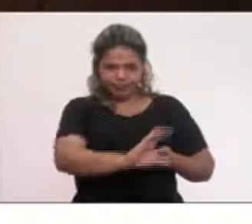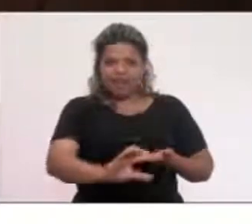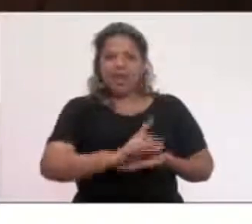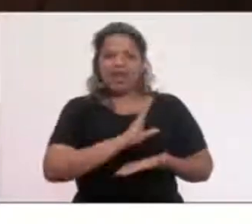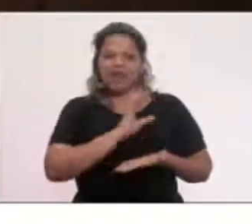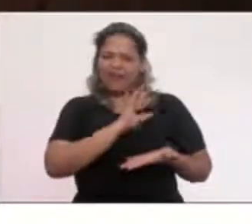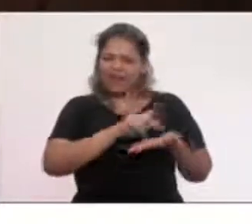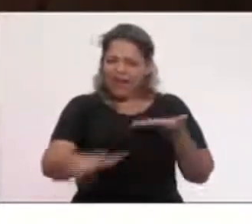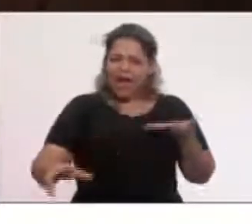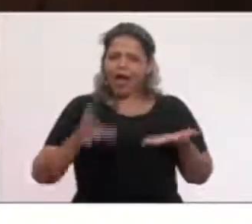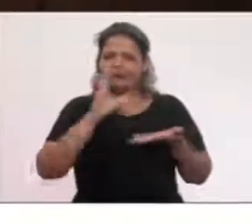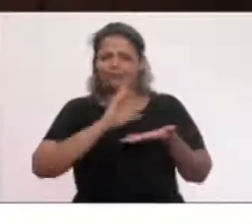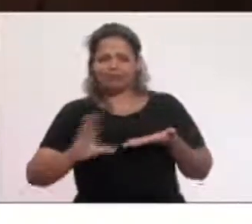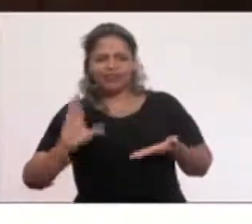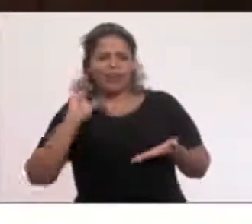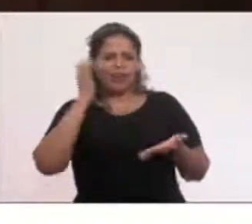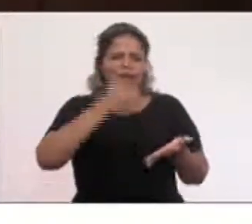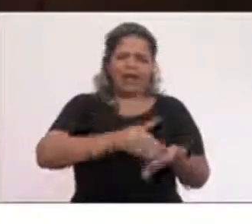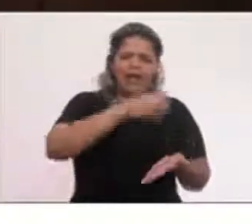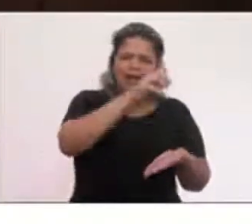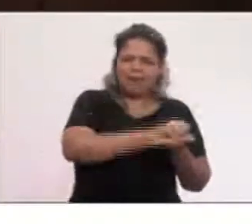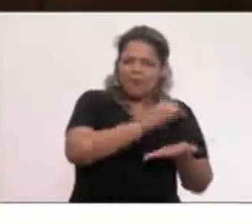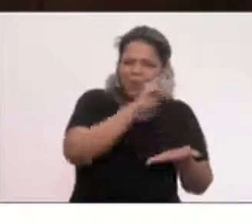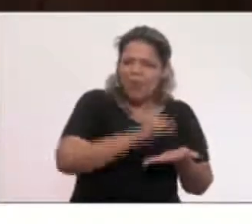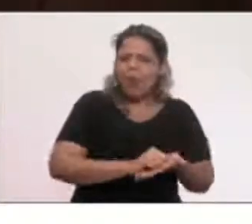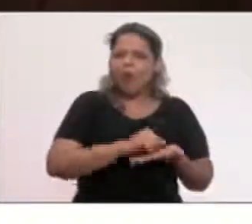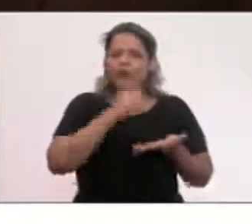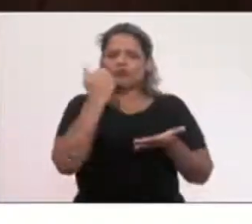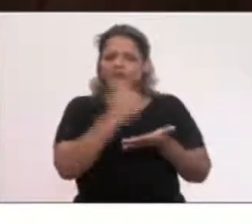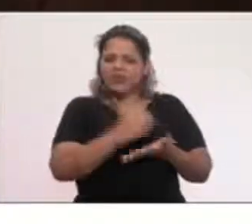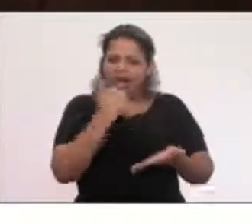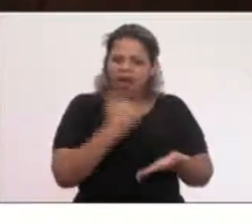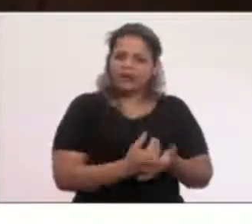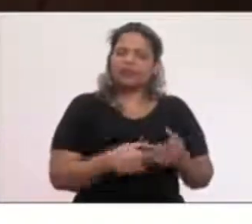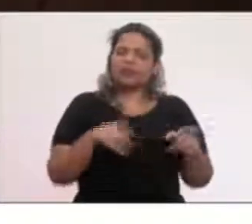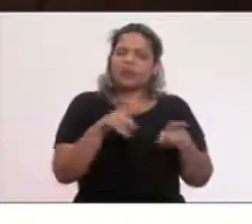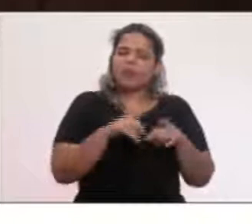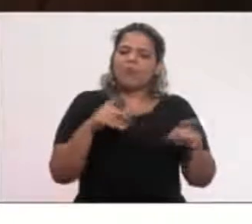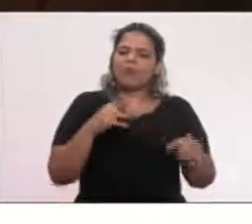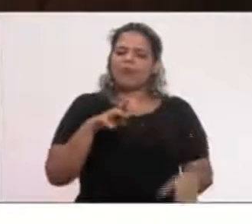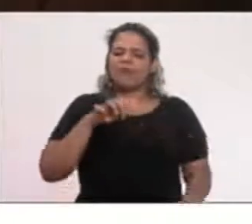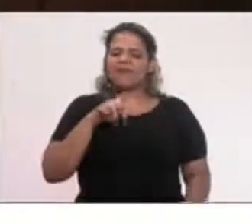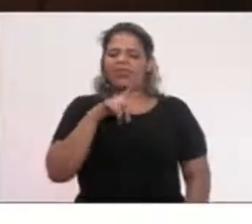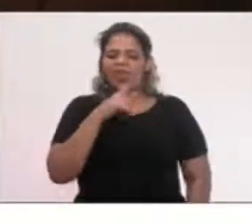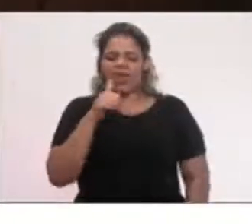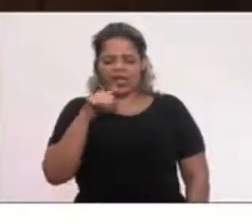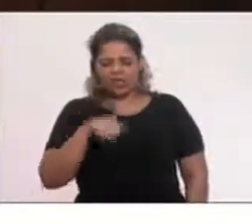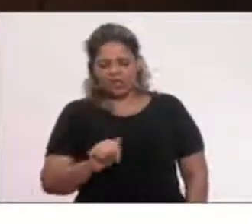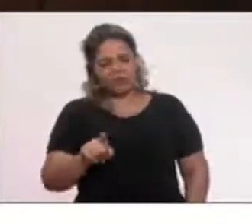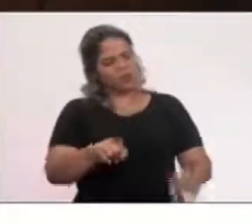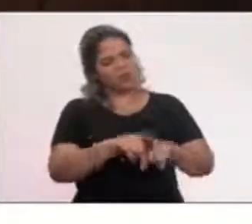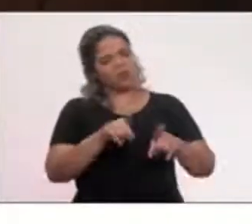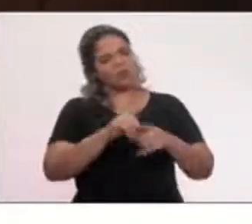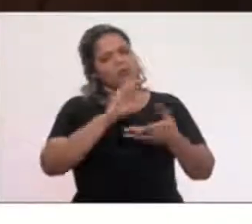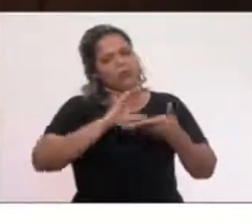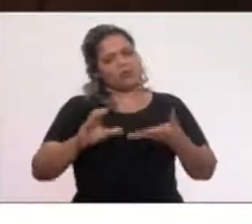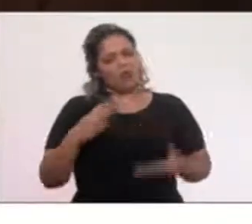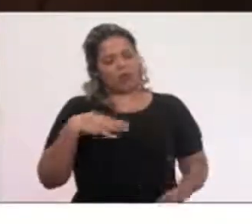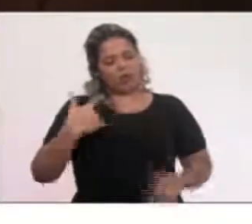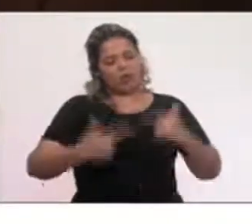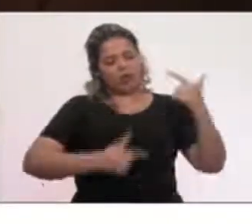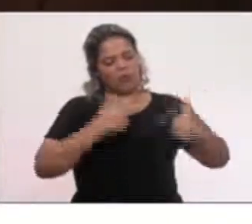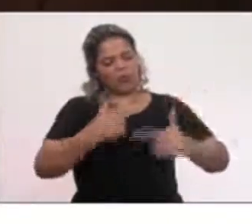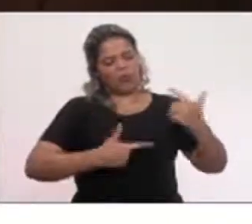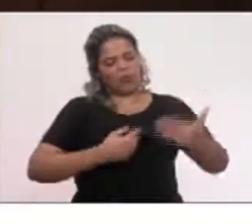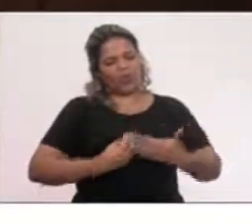várias taxas, vários impostos, inclusive, no caso da Previdência, também a contribuição dos